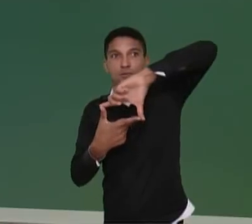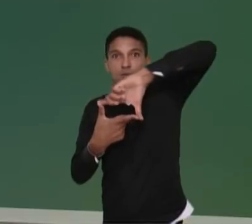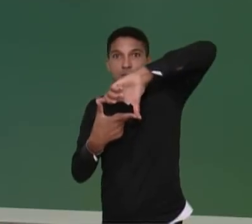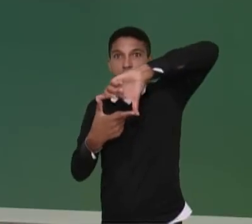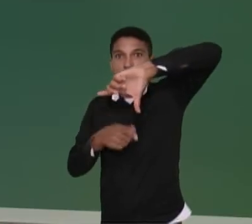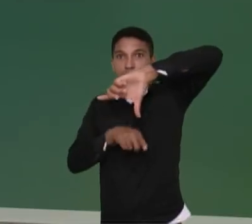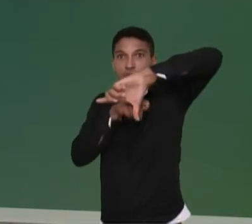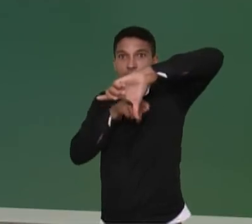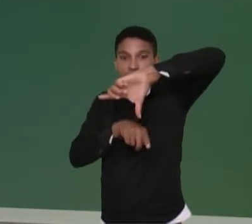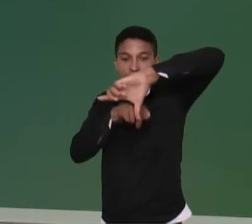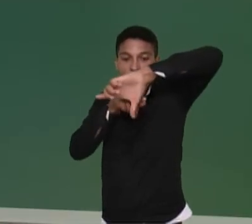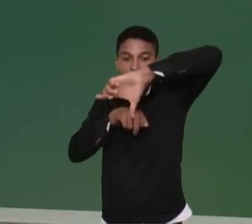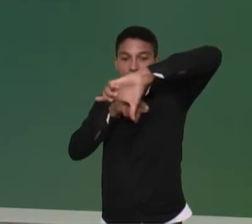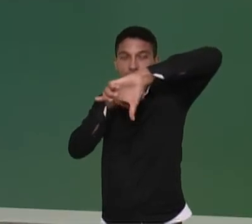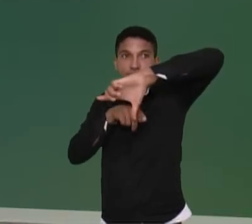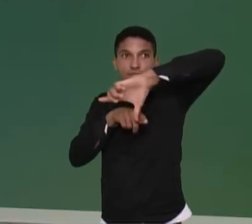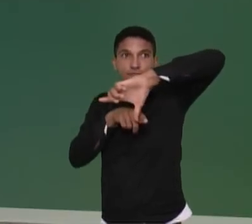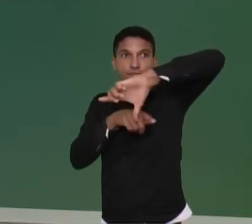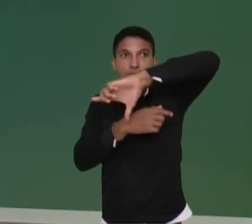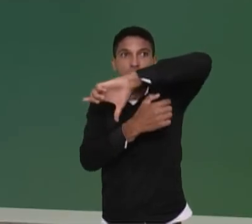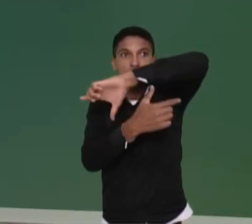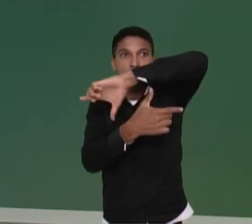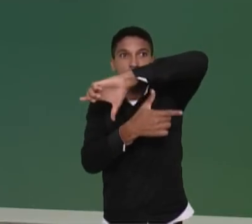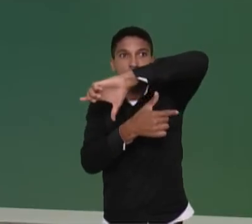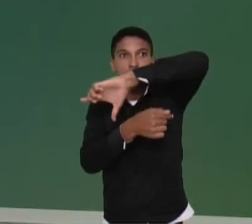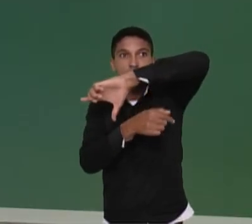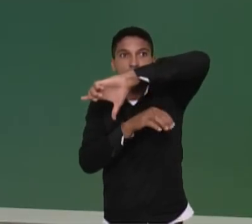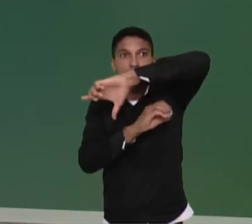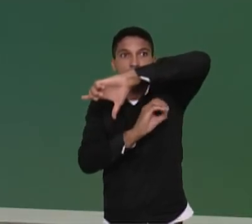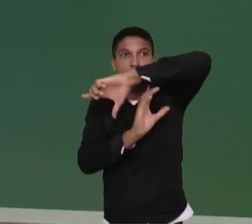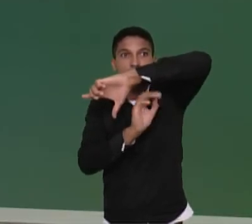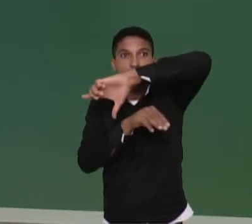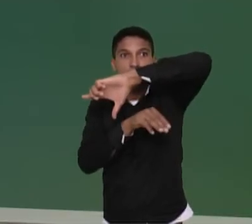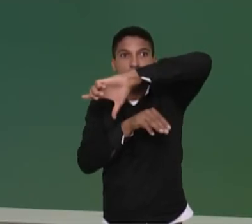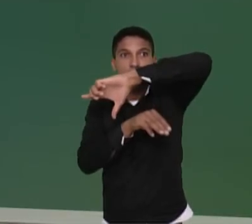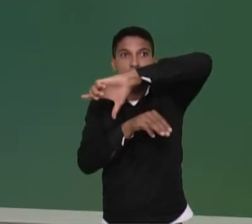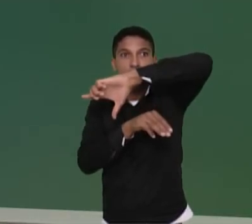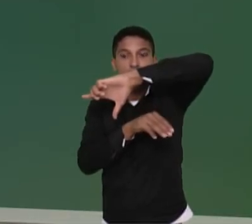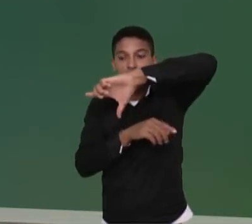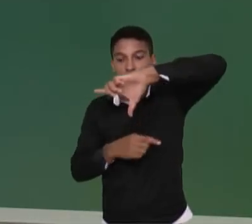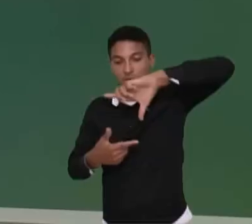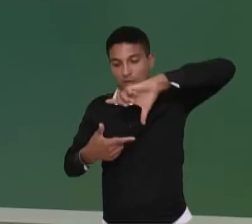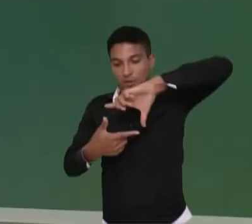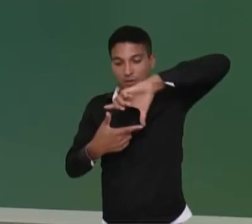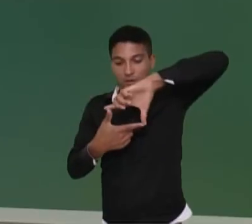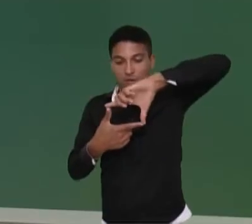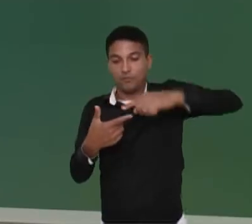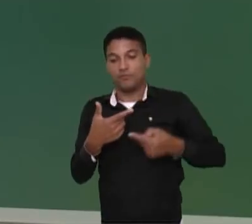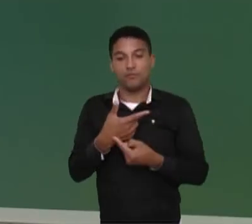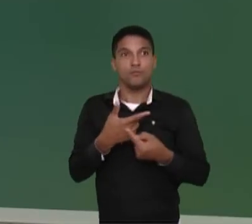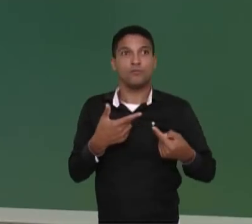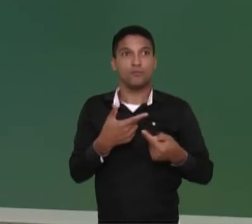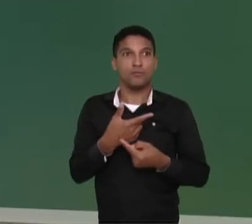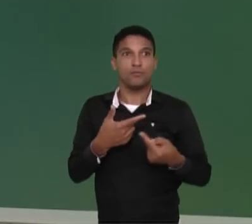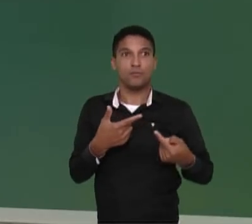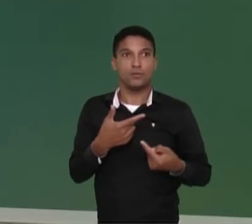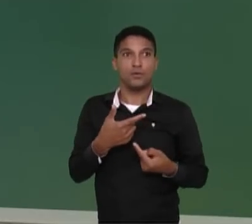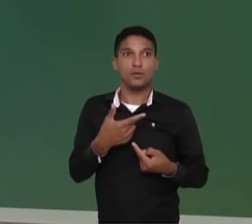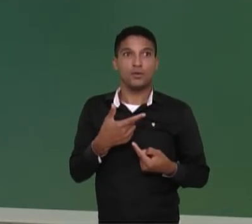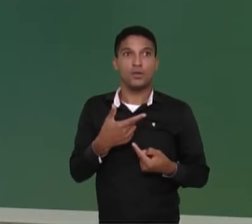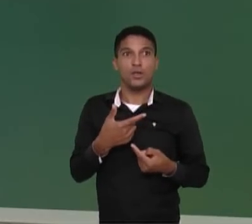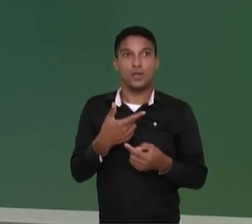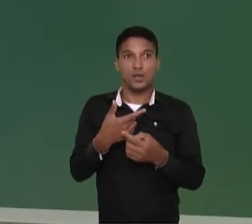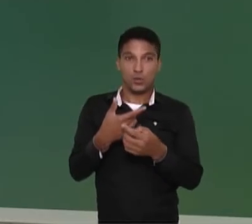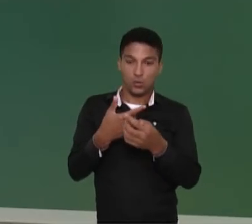tamanho real e os 450 centímetros eu converto para metro, dividindo por 100. Fico